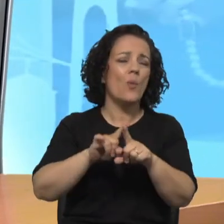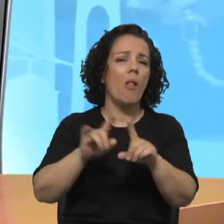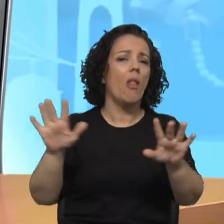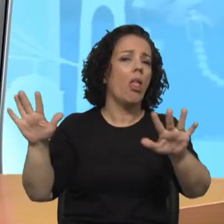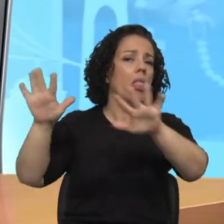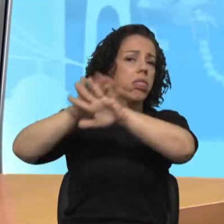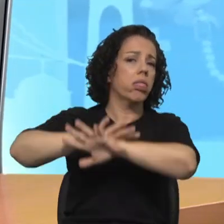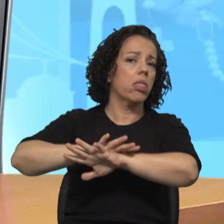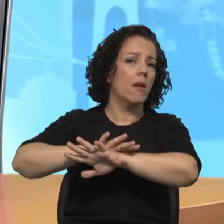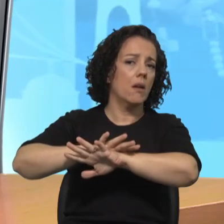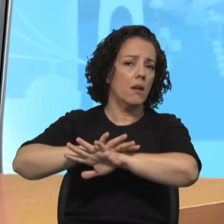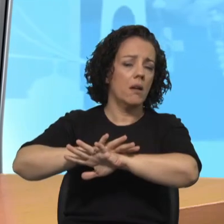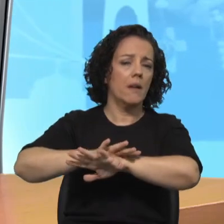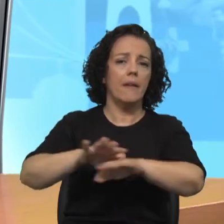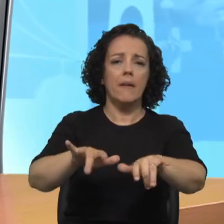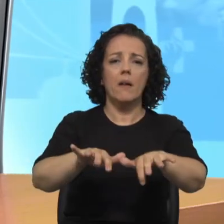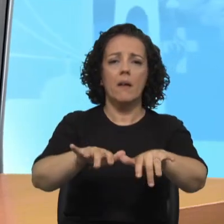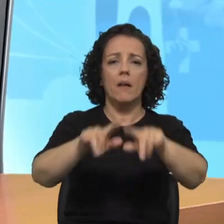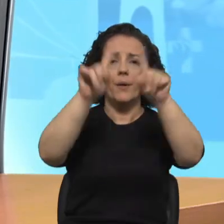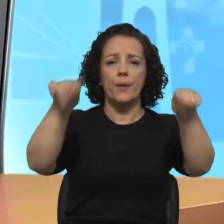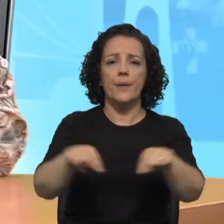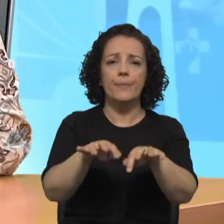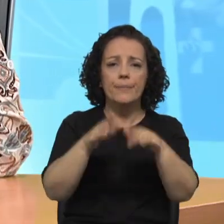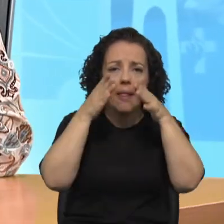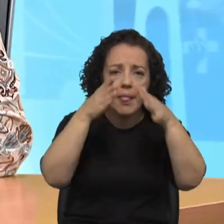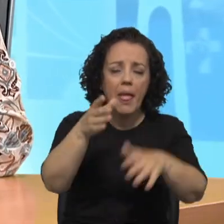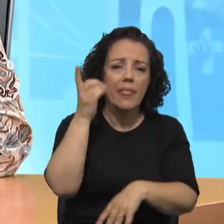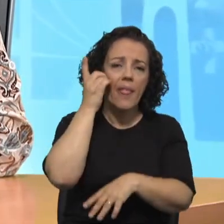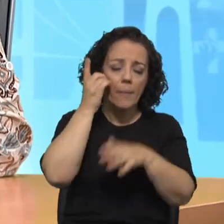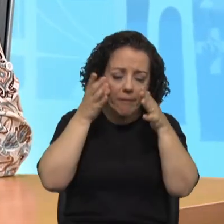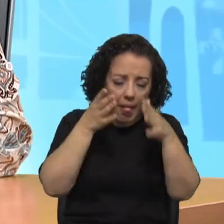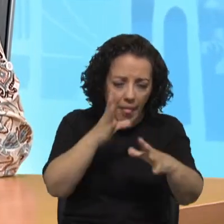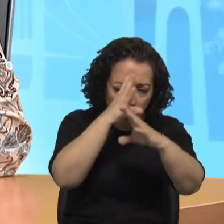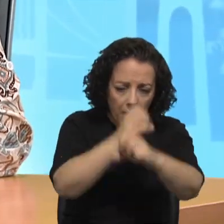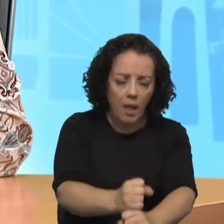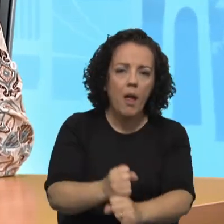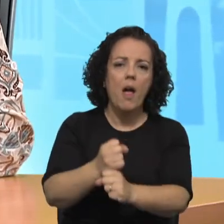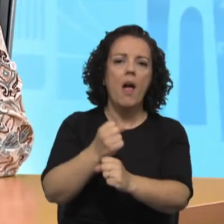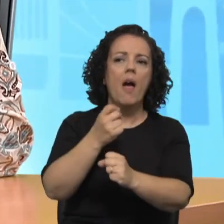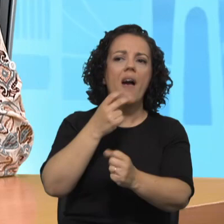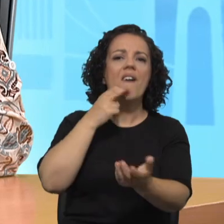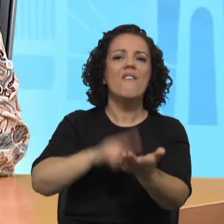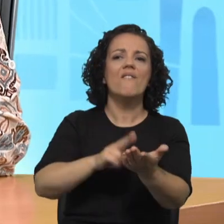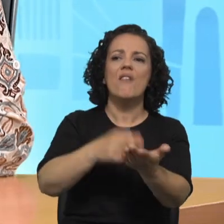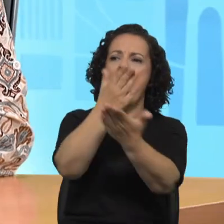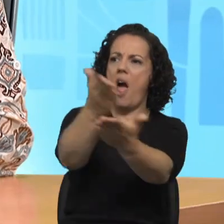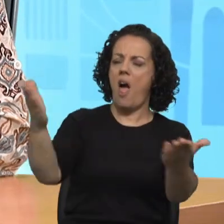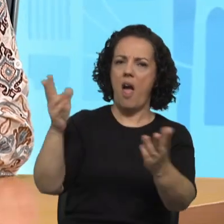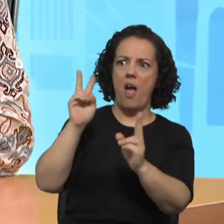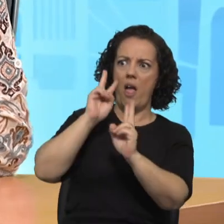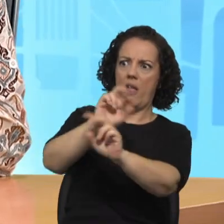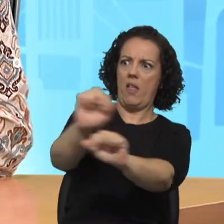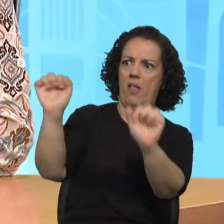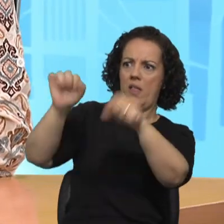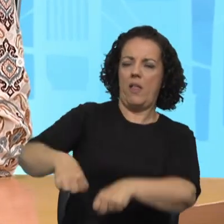ofuscada pelo ecrã do computador ou do telemóvel, e isso o Papa não quer. E isso, eu acho que este é um dos grandes